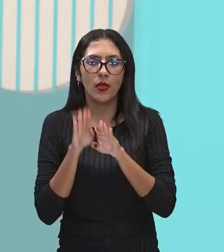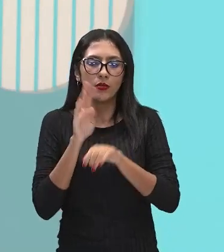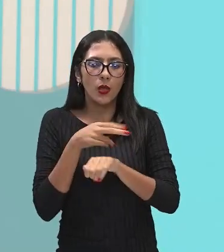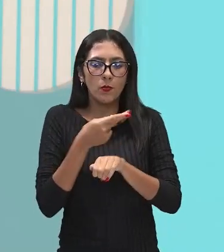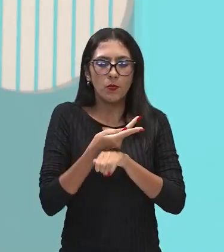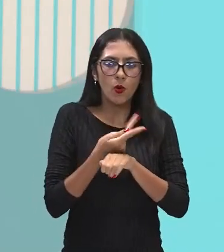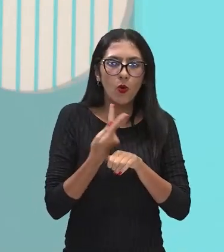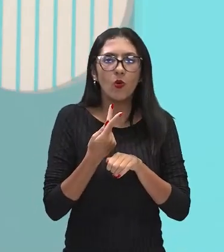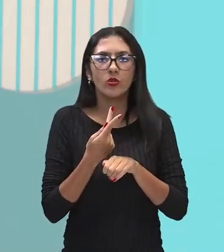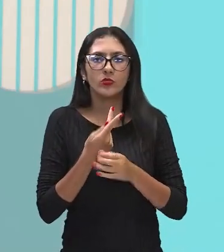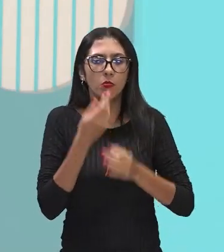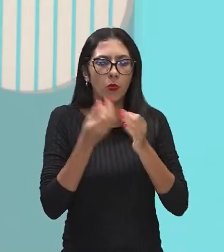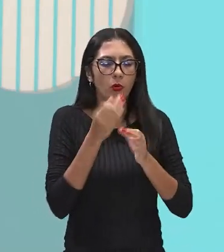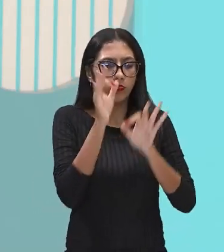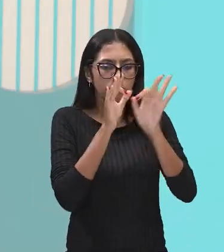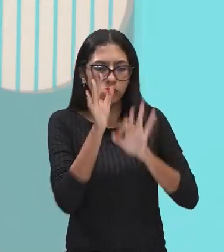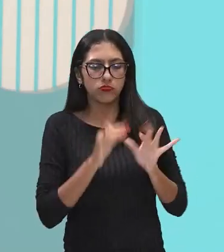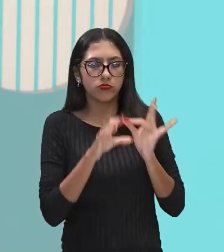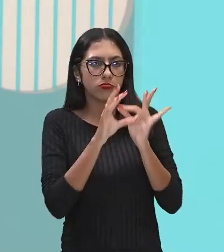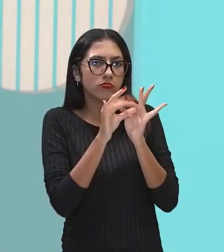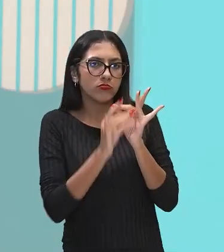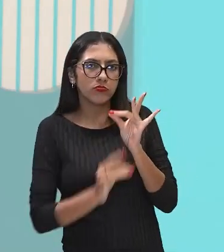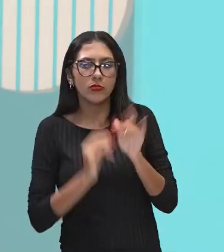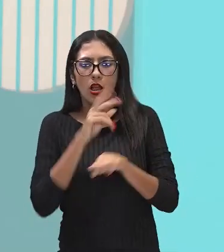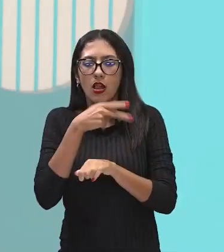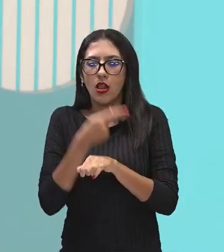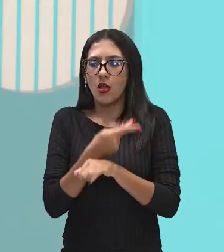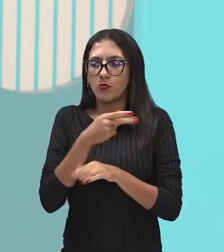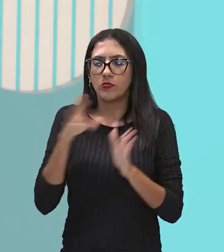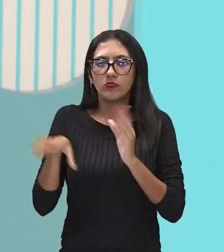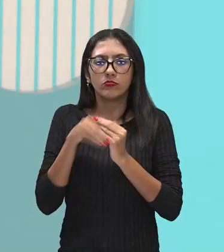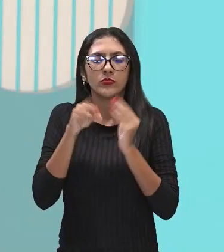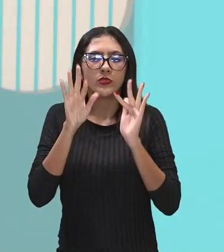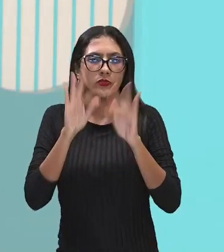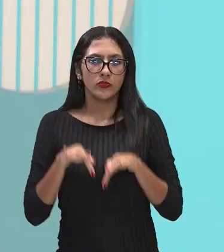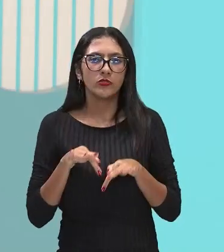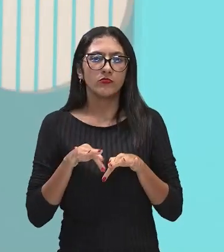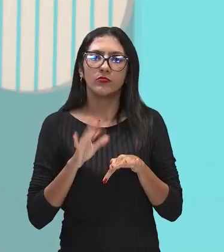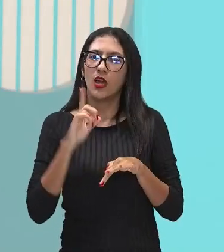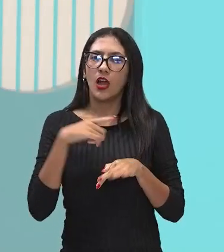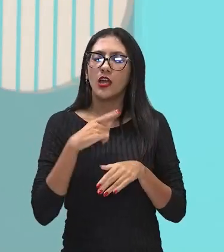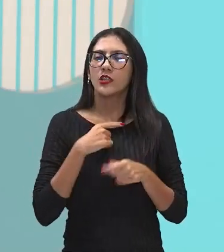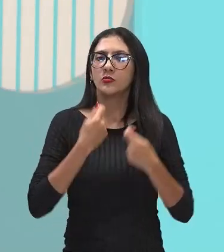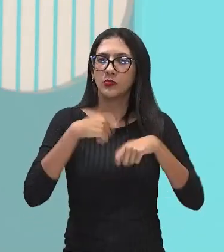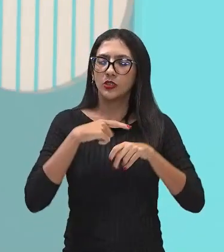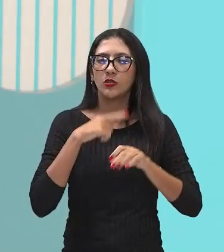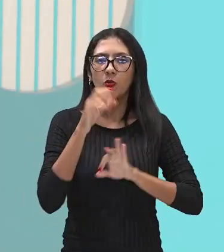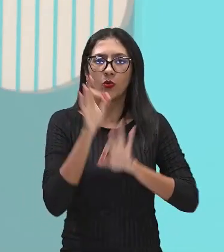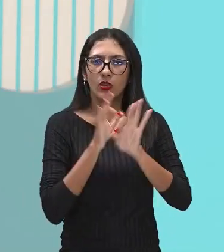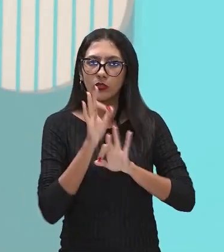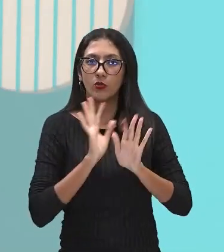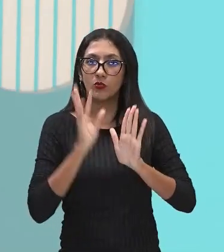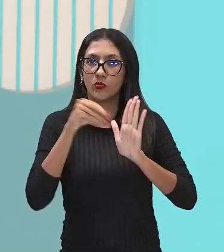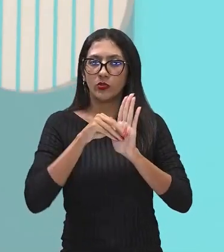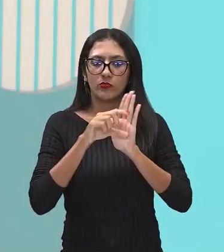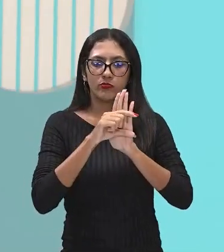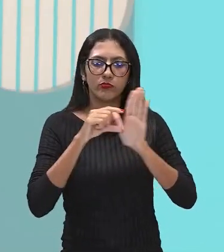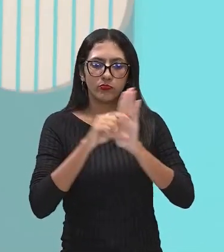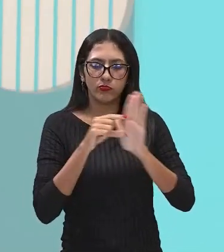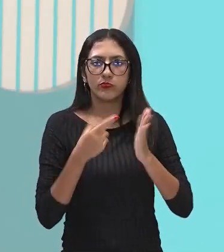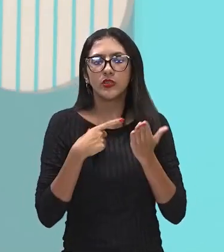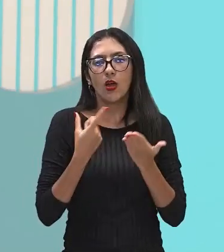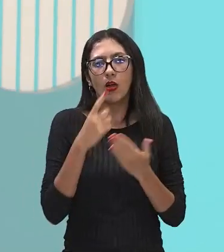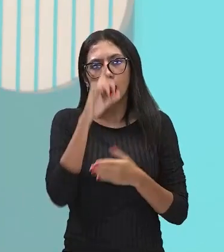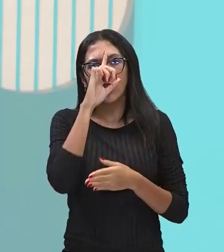viagem e do que seria o fim da minha viagem. Então, basicamente, é isso que eu preciso fazer com um parágrafo. Nossa, eu vou escrever um parágrafo,